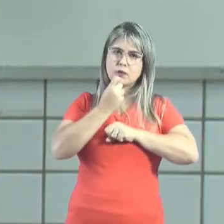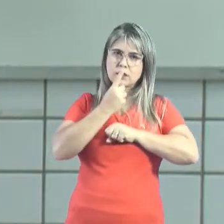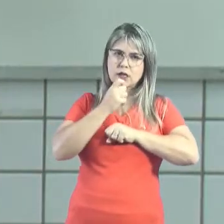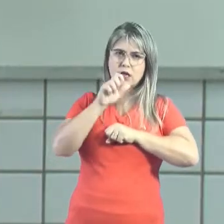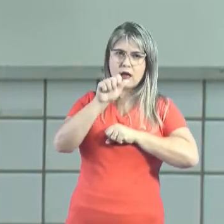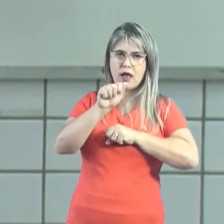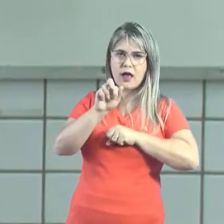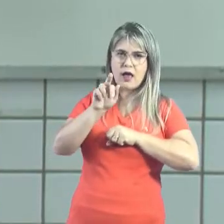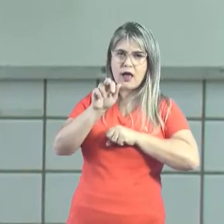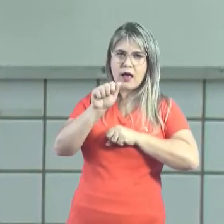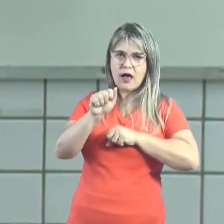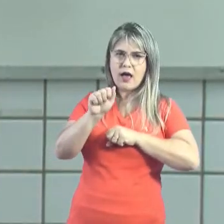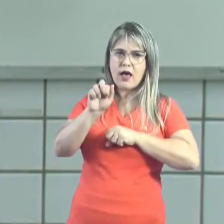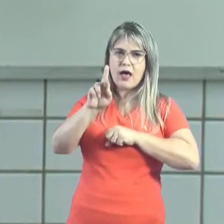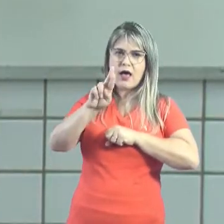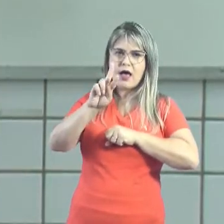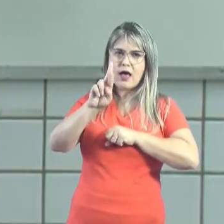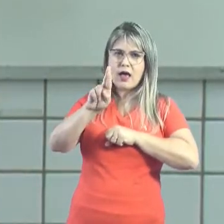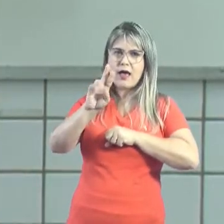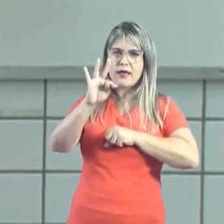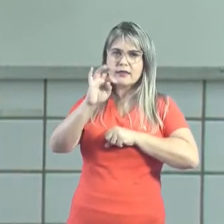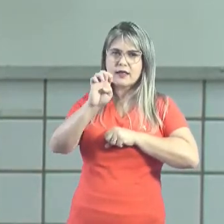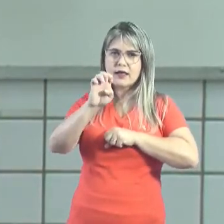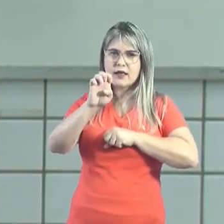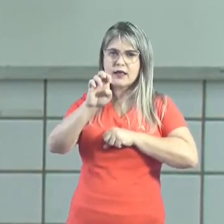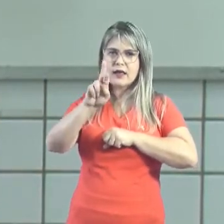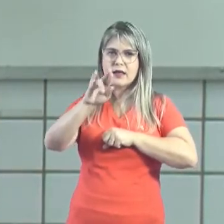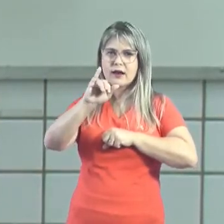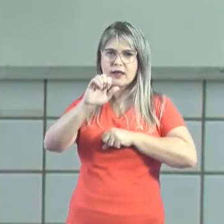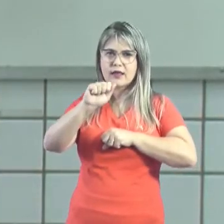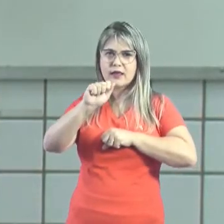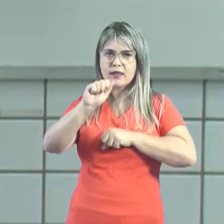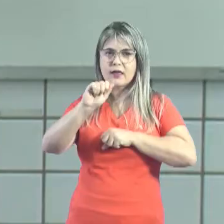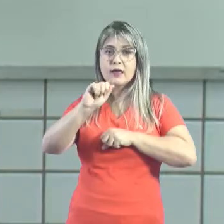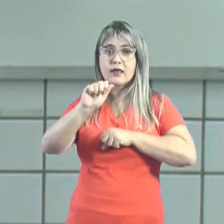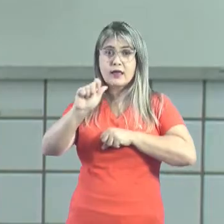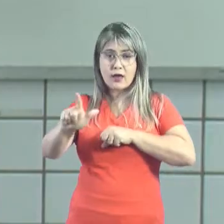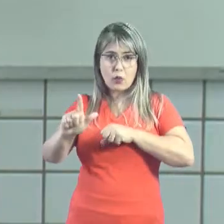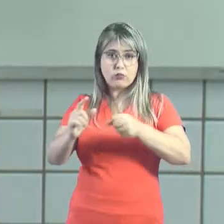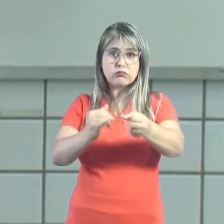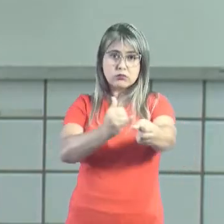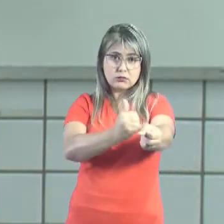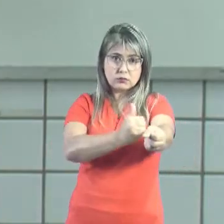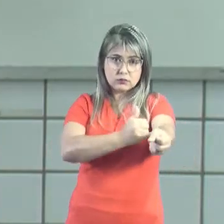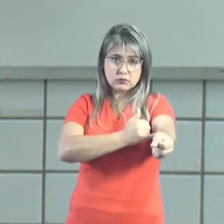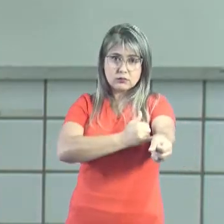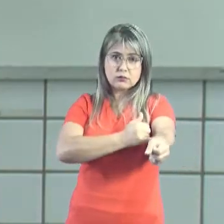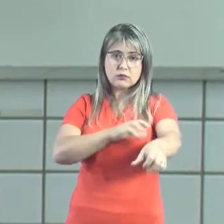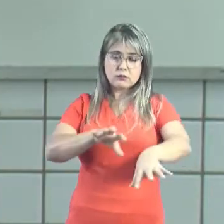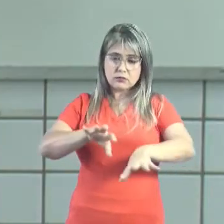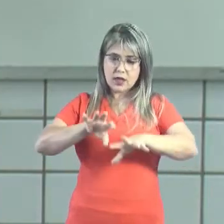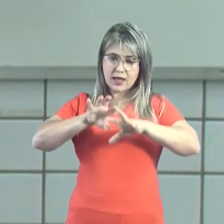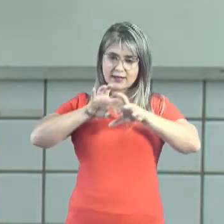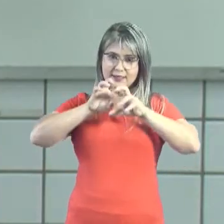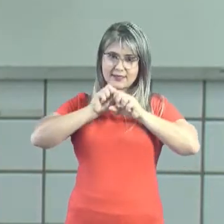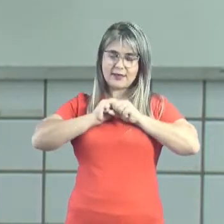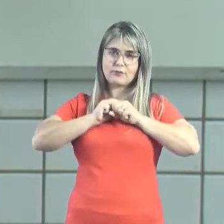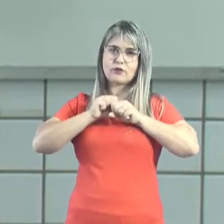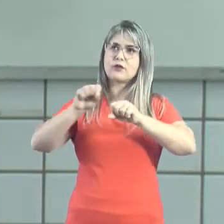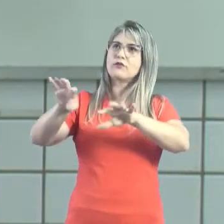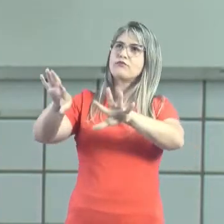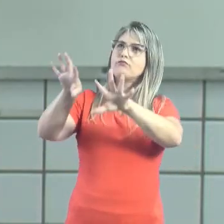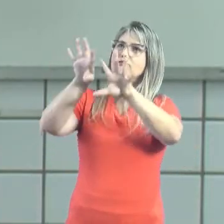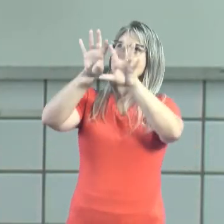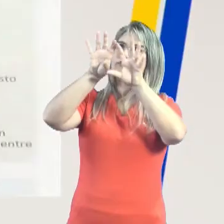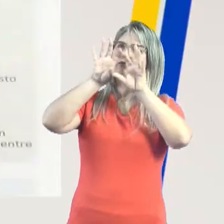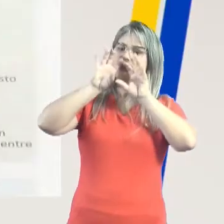pulmões vai oxigenar esse sangue, volta para o coração novamente, sai do coração, vai para o corpo